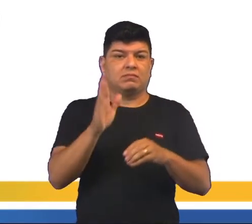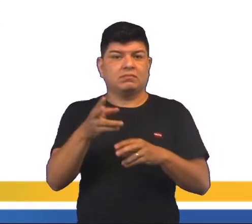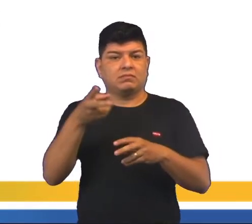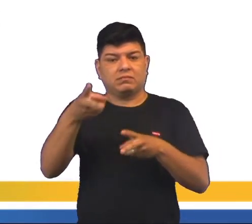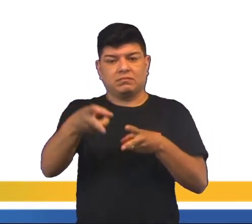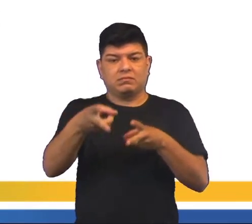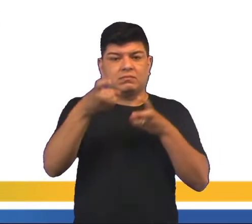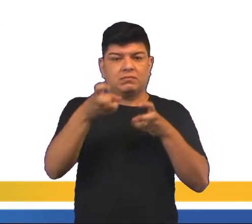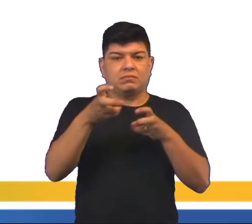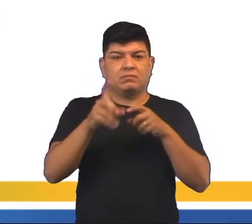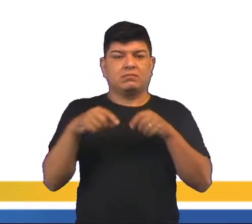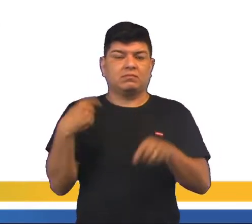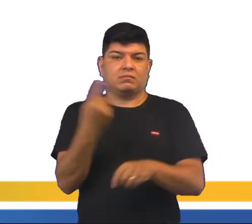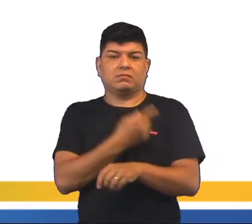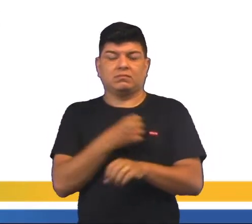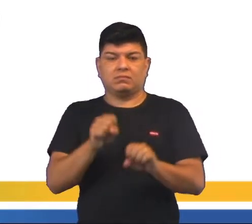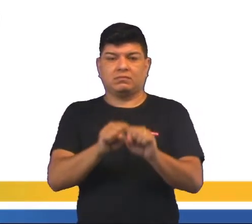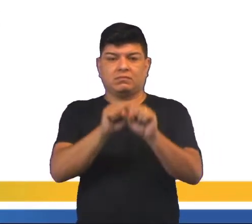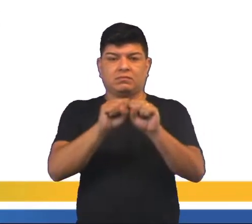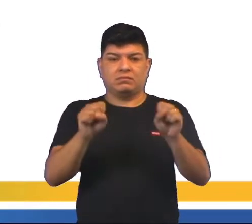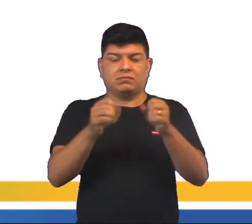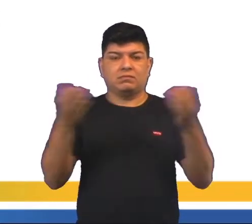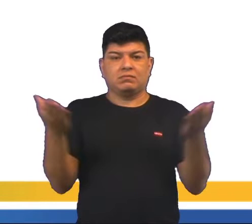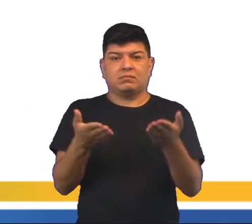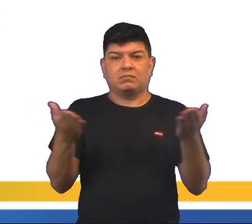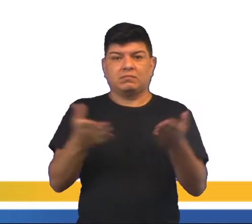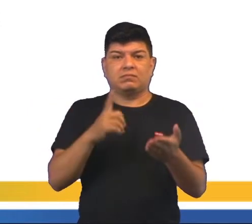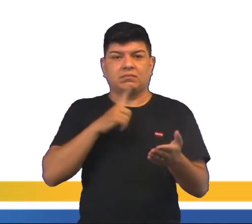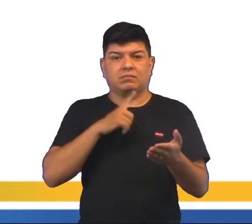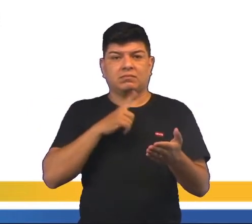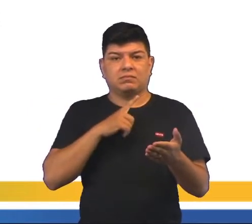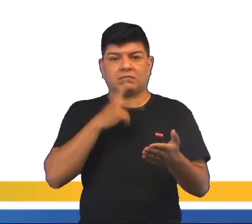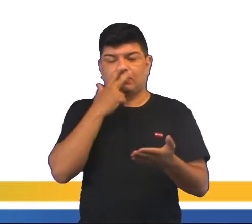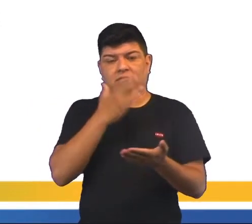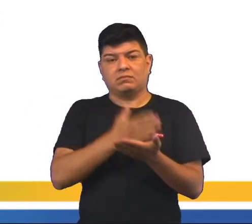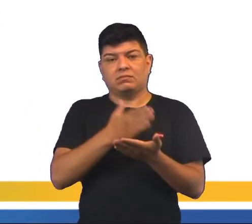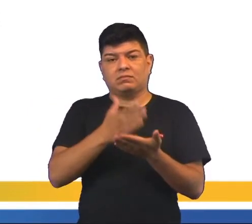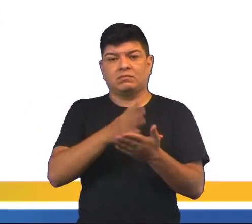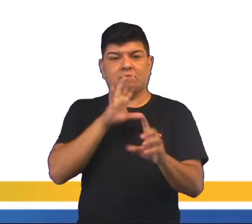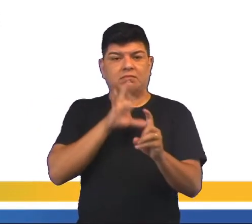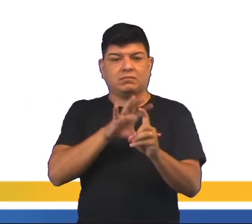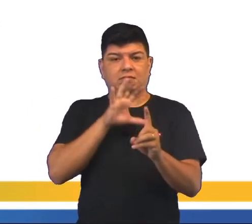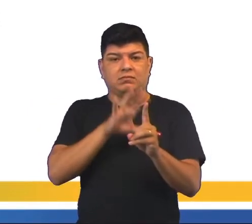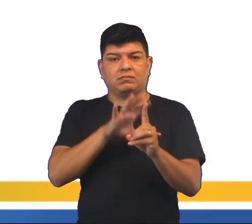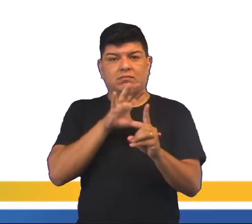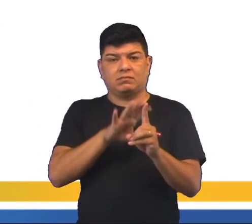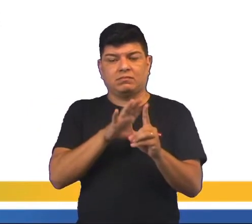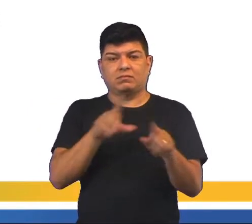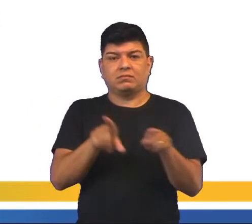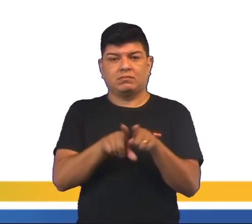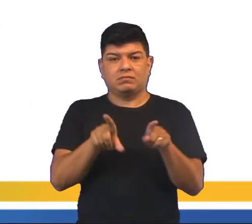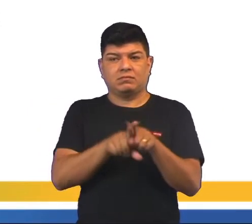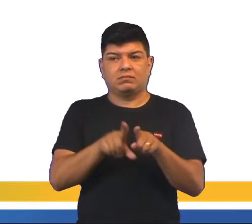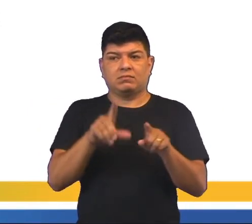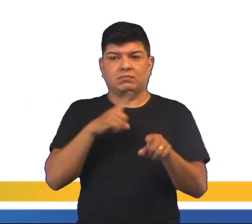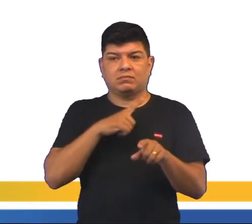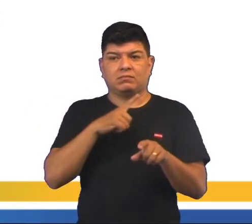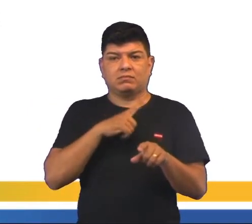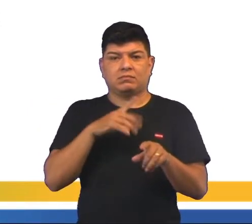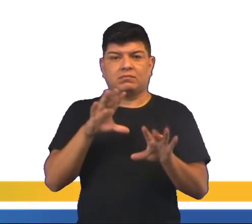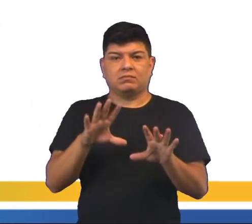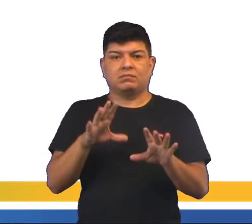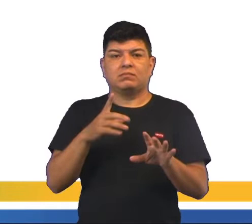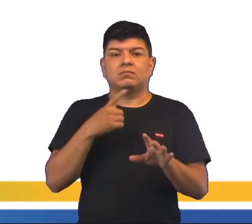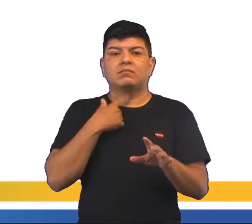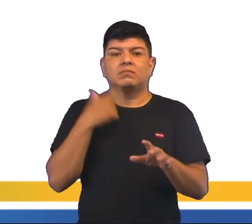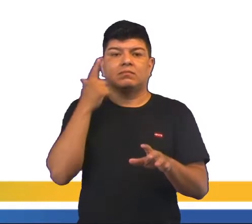podemos observar, né, que nosso sistema econômico atual tem uma parcela de influência da prática econômica mercantilista, onde havia, né, a